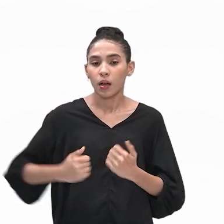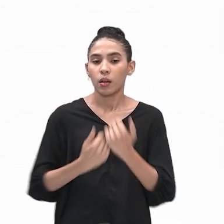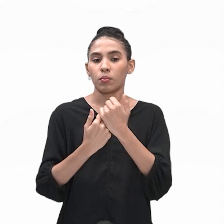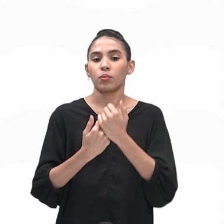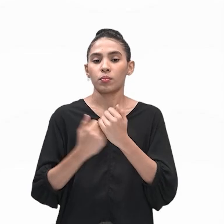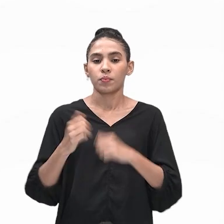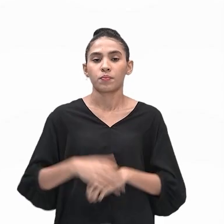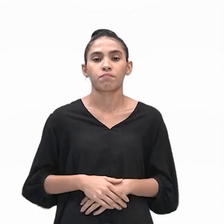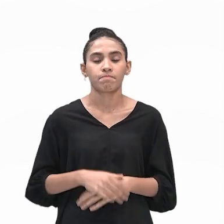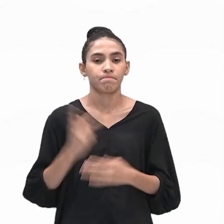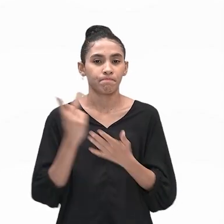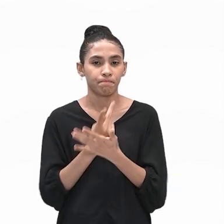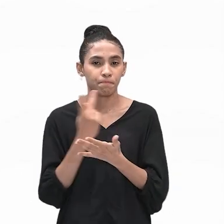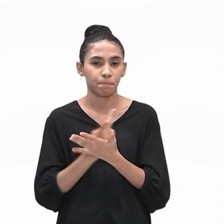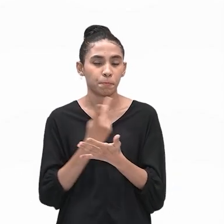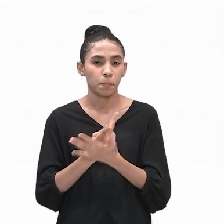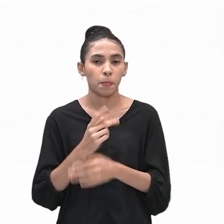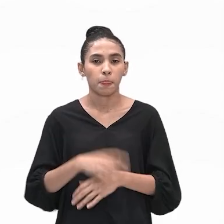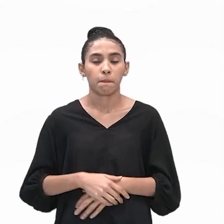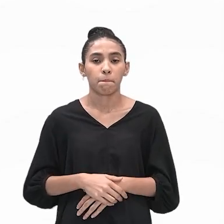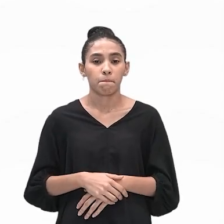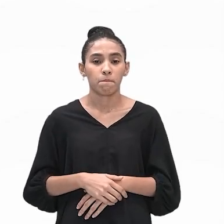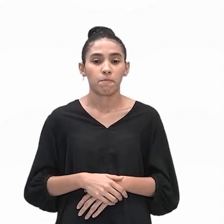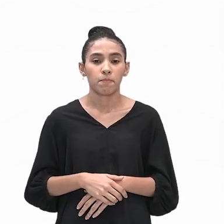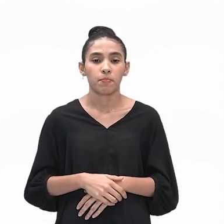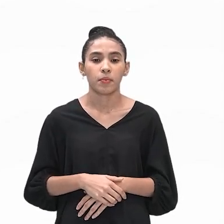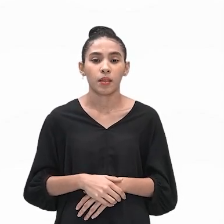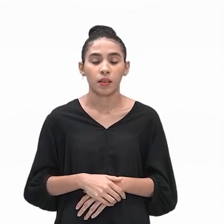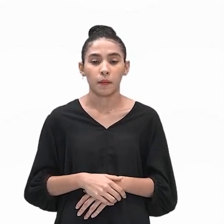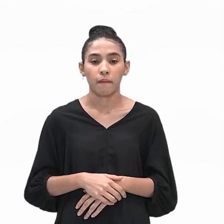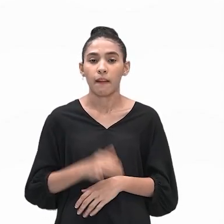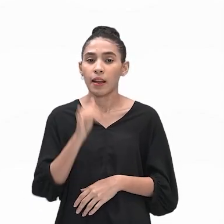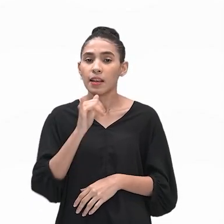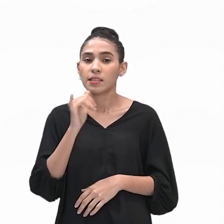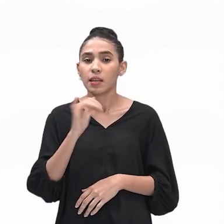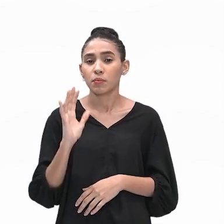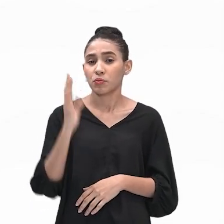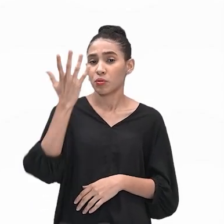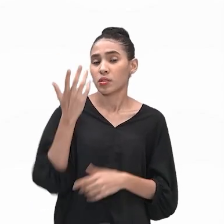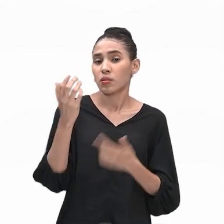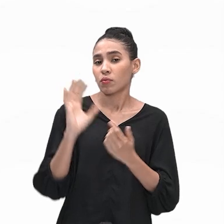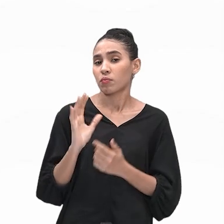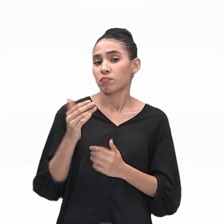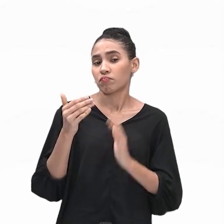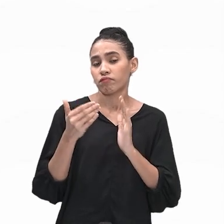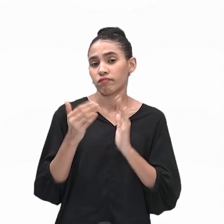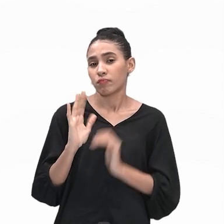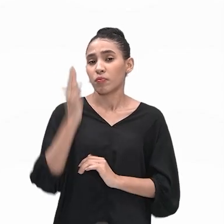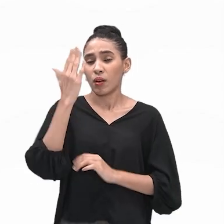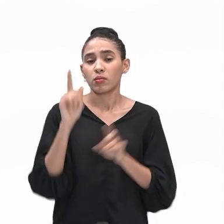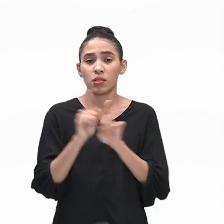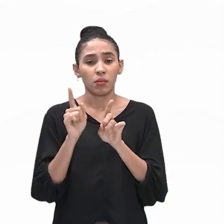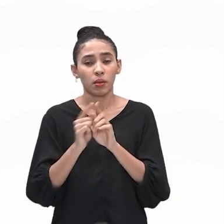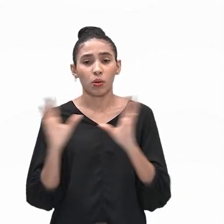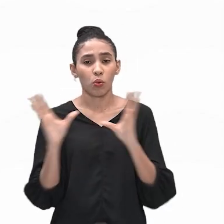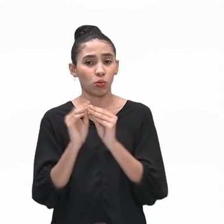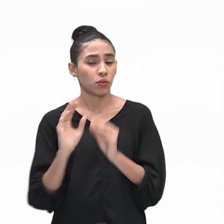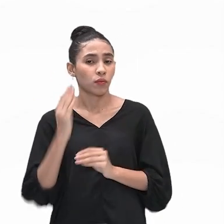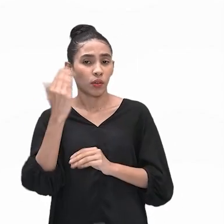são falsas, tá? Então, se eu trouxer ali situações falsas, essa minha conclusão também vai ser falsa. Se eu